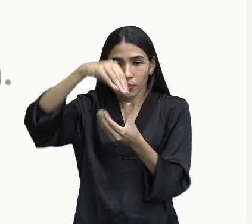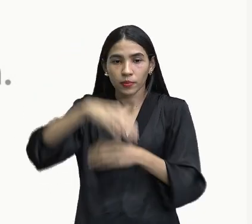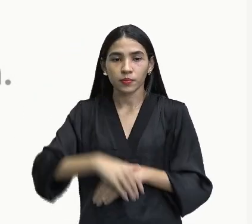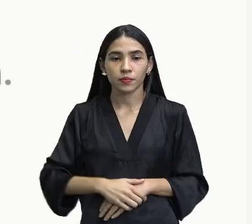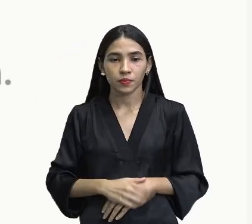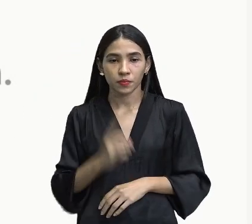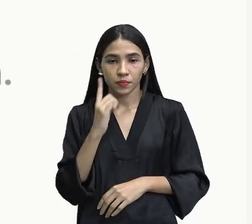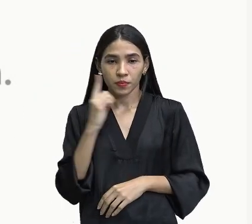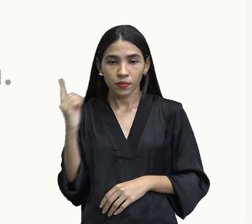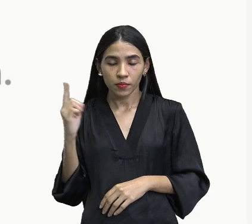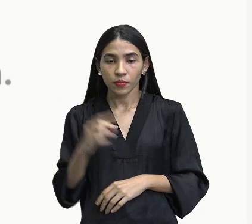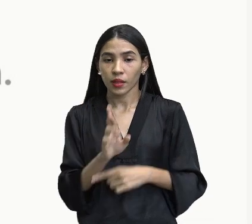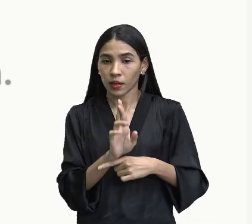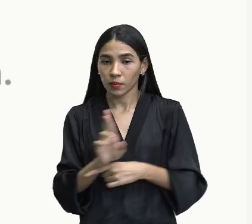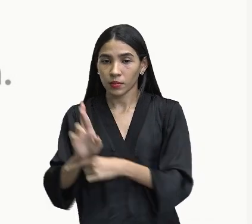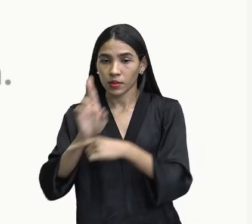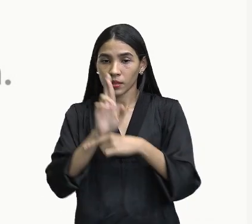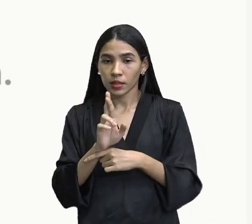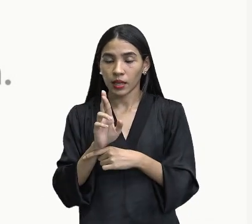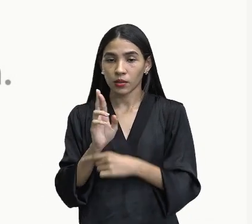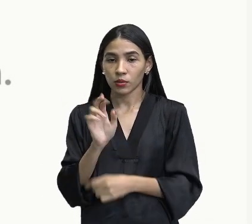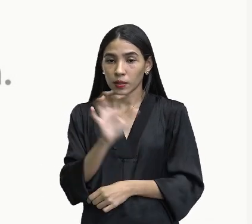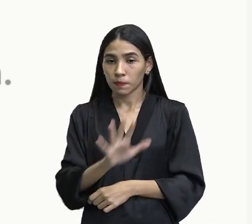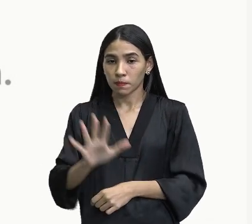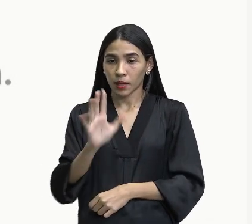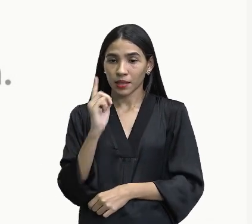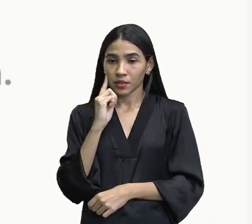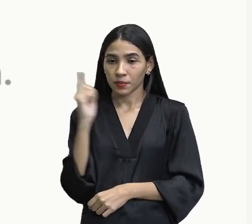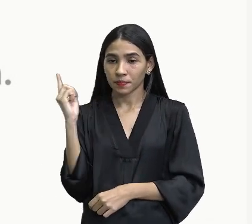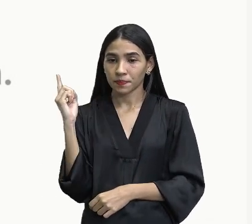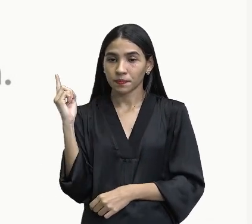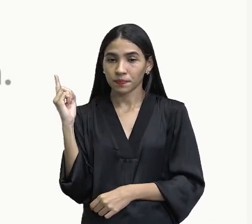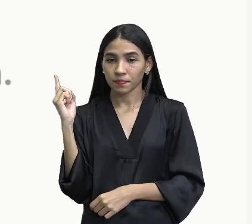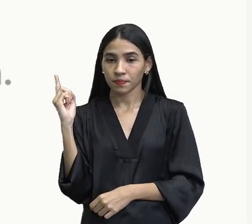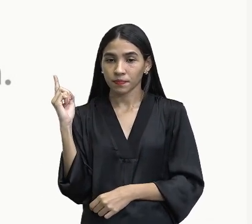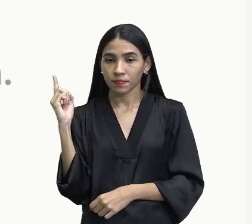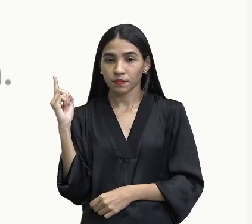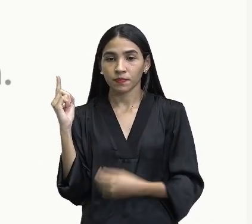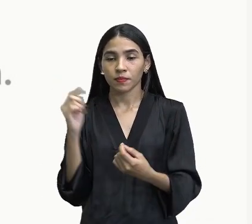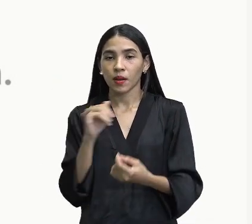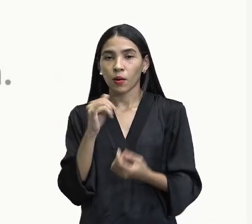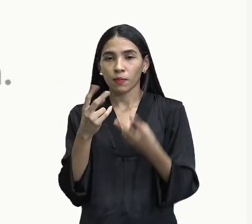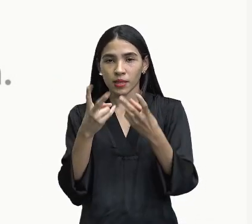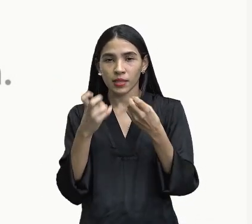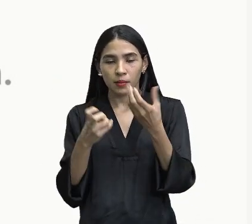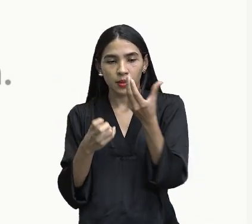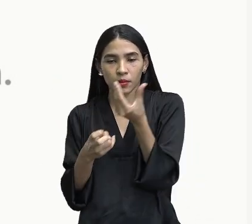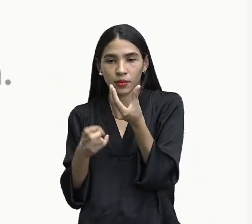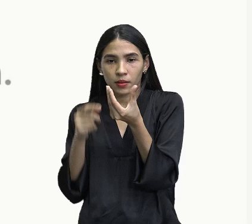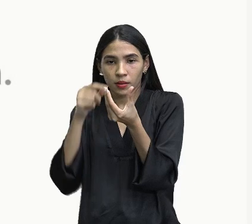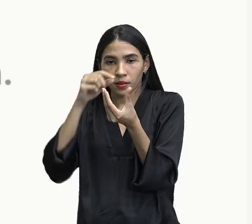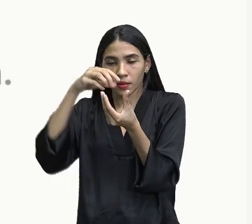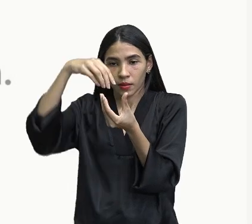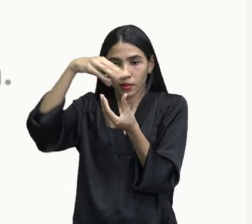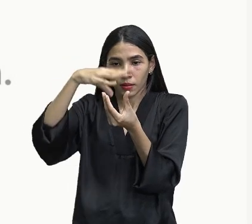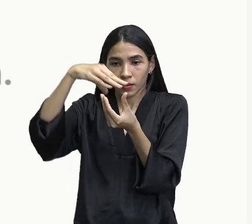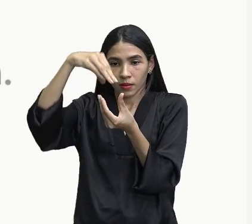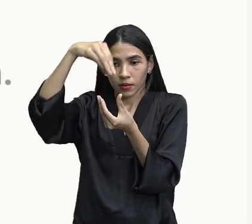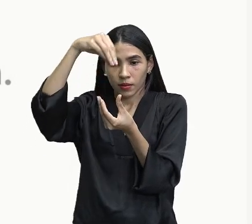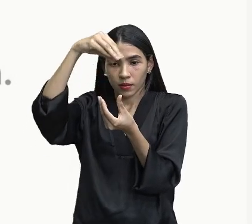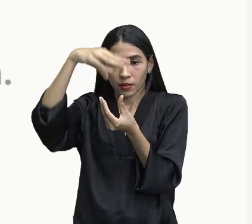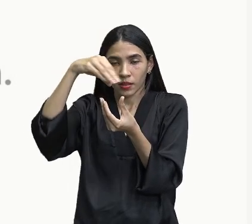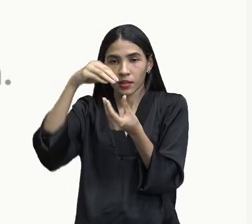aqui, ele está sendo representado no nosso esqueminha didático aqui nessa primeira imagem. Temos aqui uma estrutura